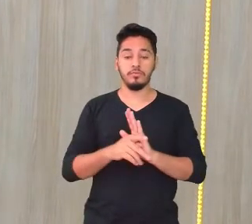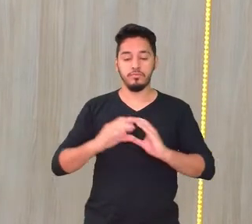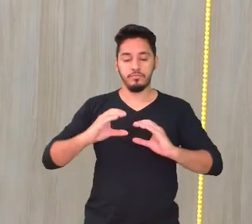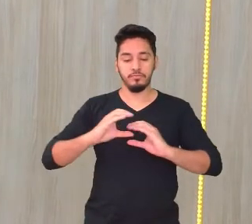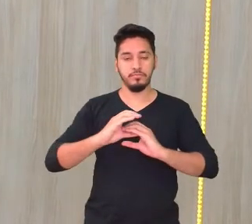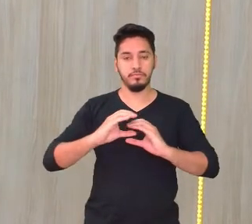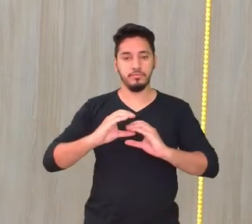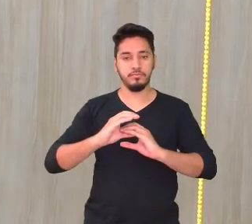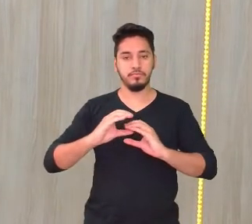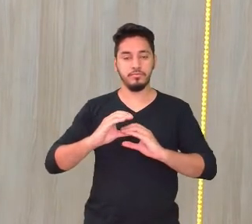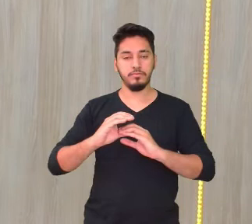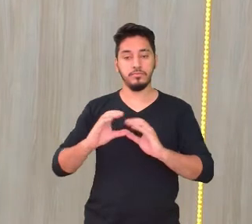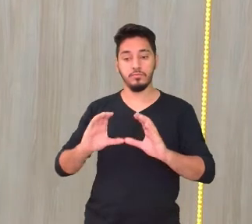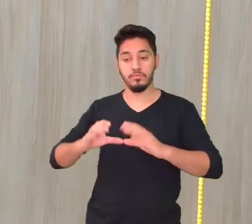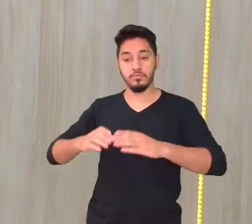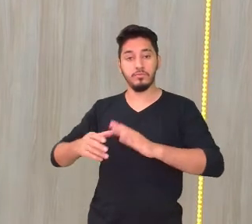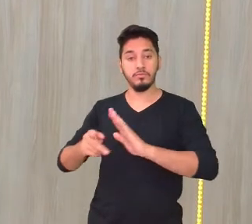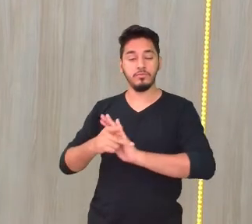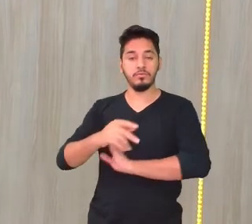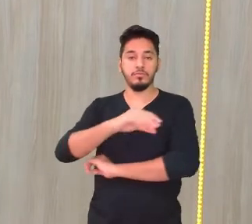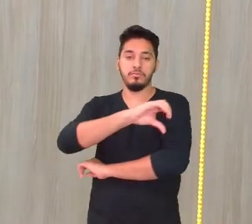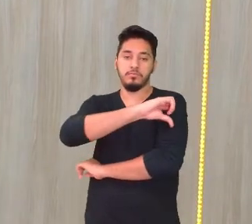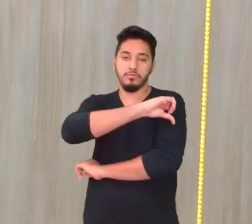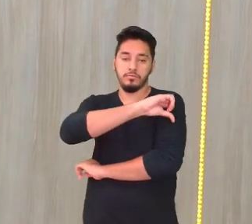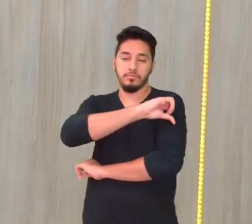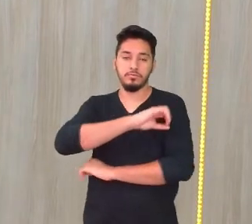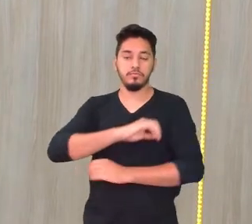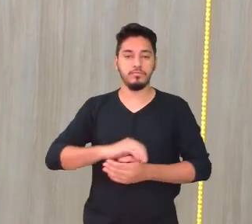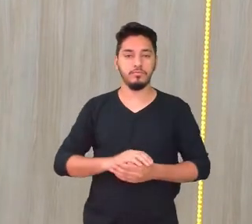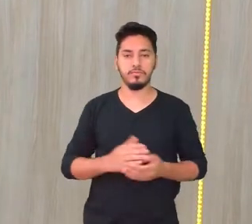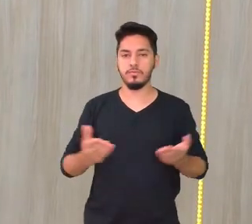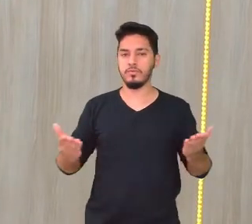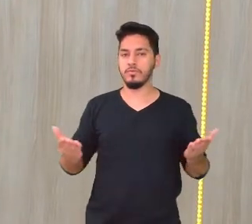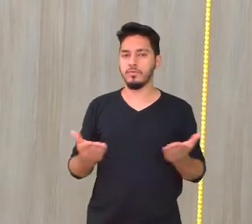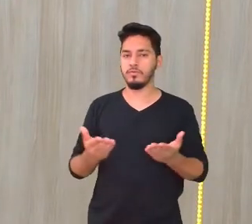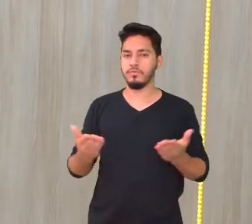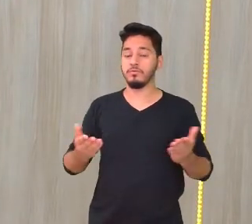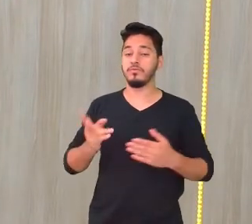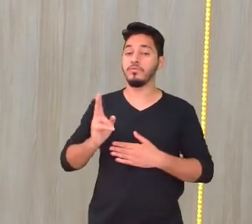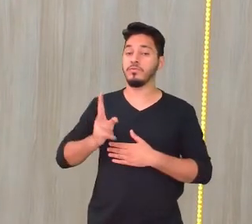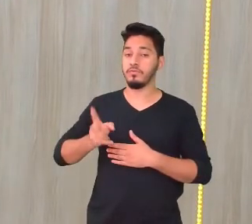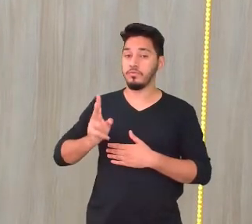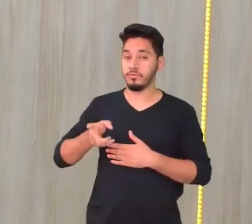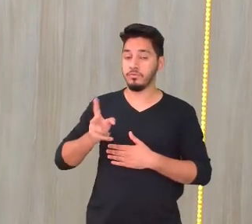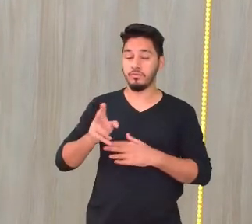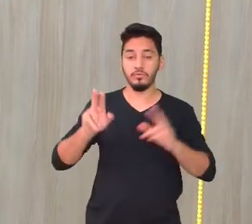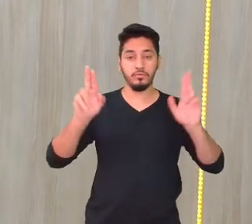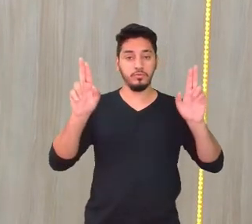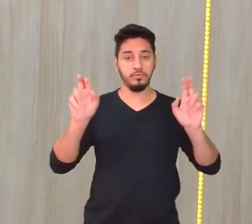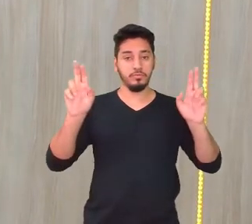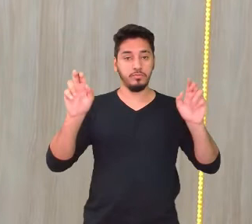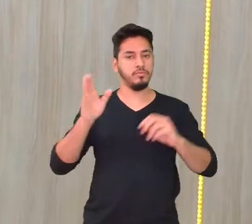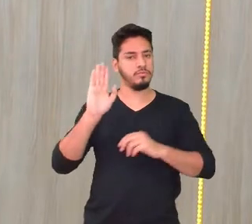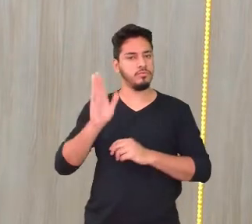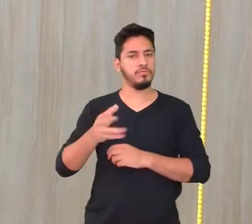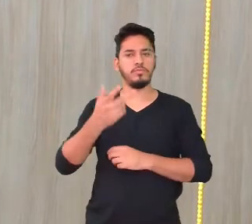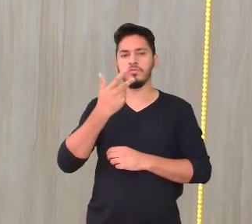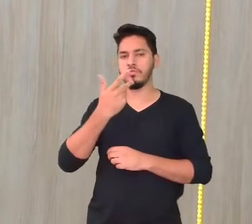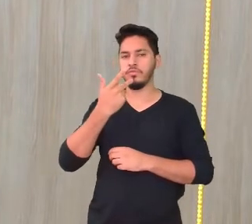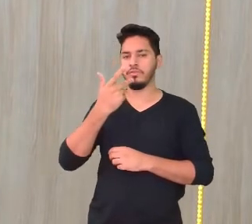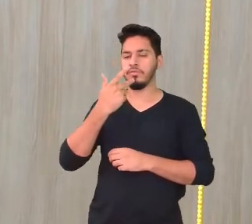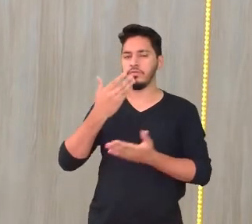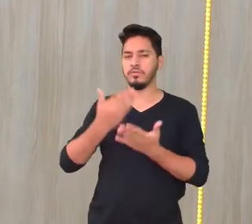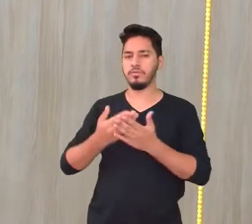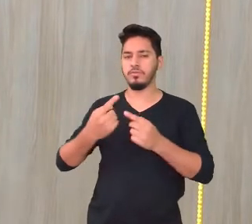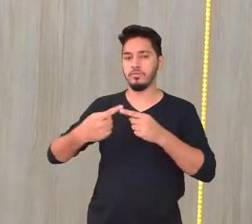Recife para as turmas do 9º ano. E hoje nós vamos dar continuidade à temática que a gente vem desenvolvendo desde a